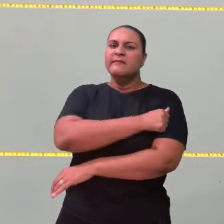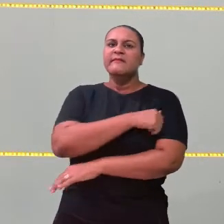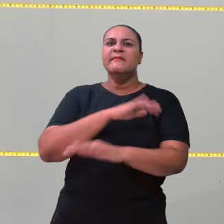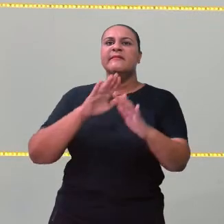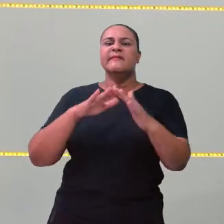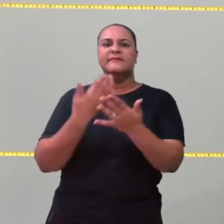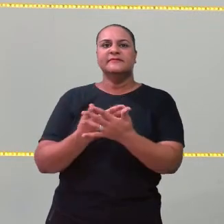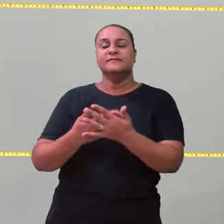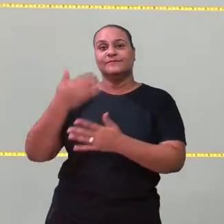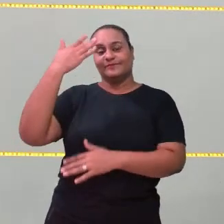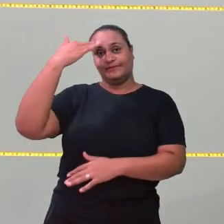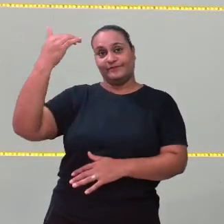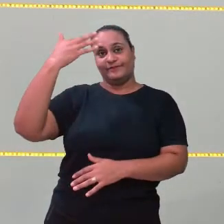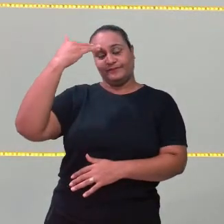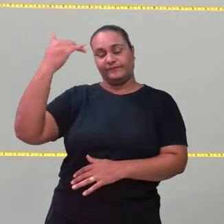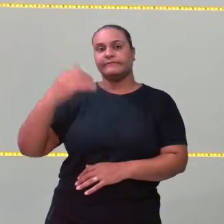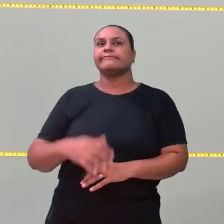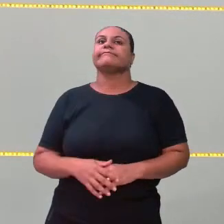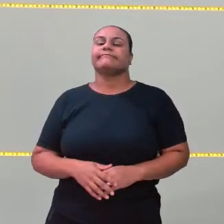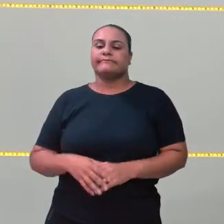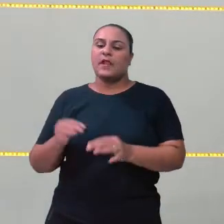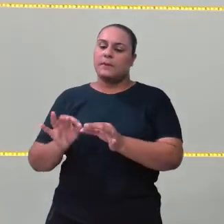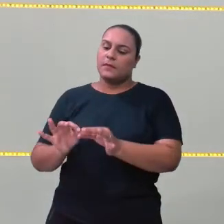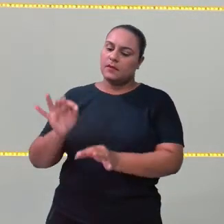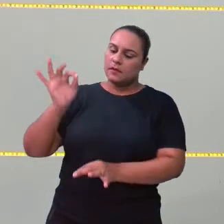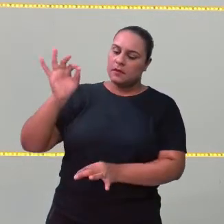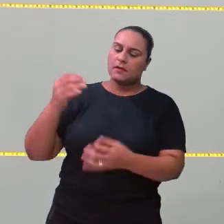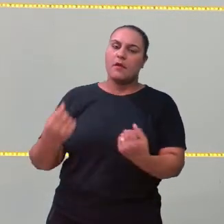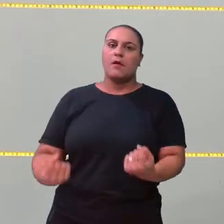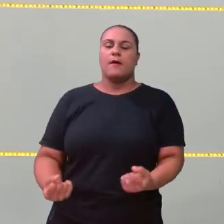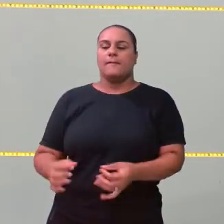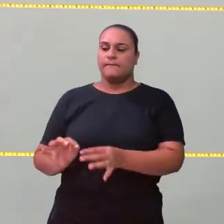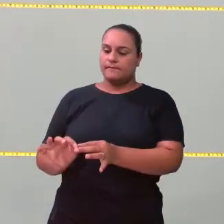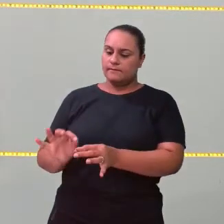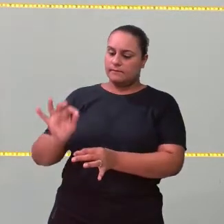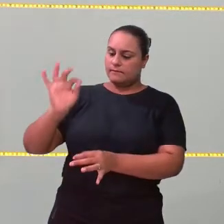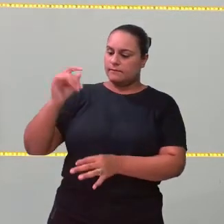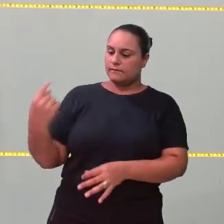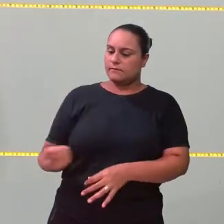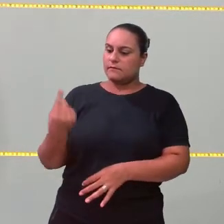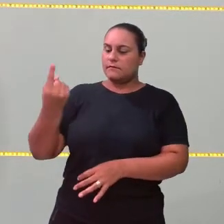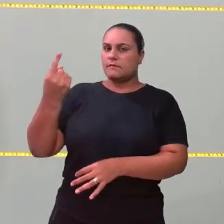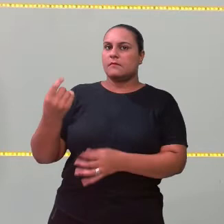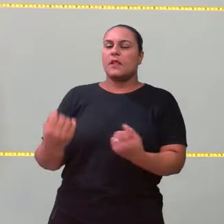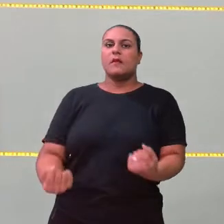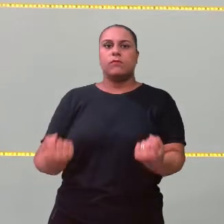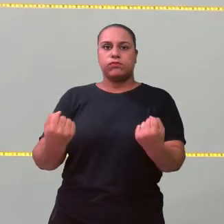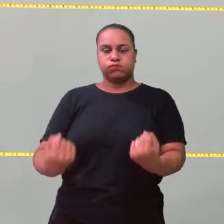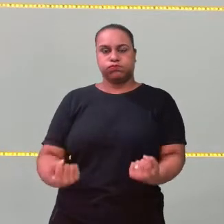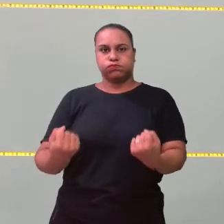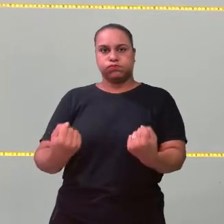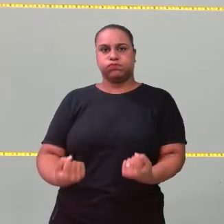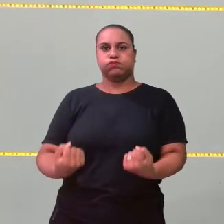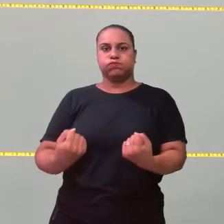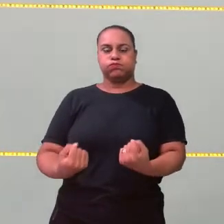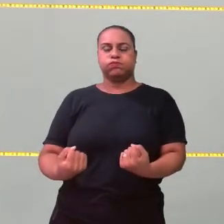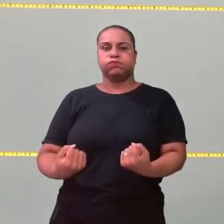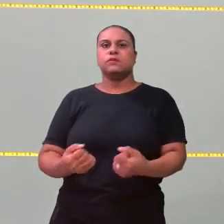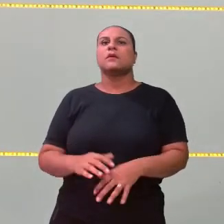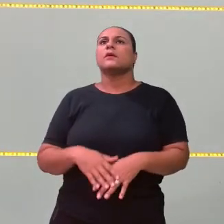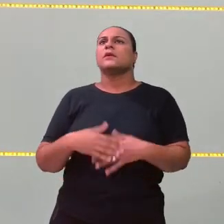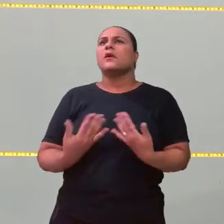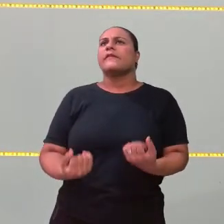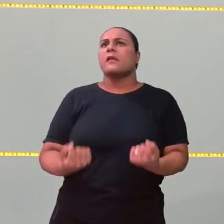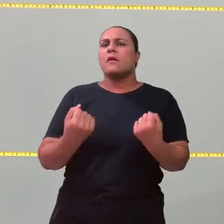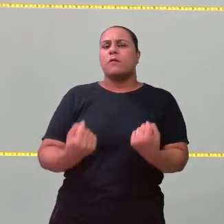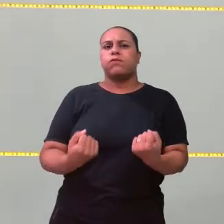Escola Imaginária. Está falando sobre as medidas. Peso, né, que é a massa corporal. Quando a gente está falando de peso, a gente